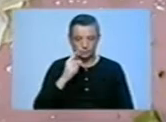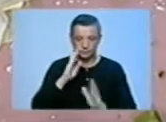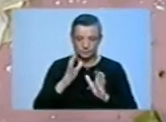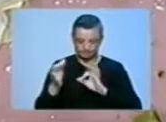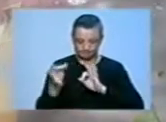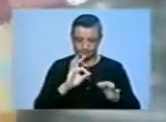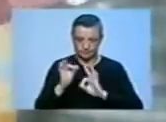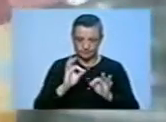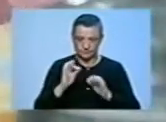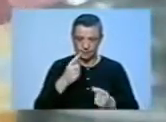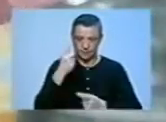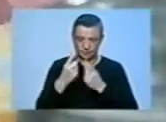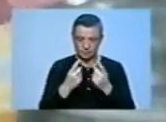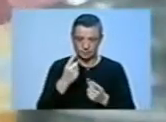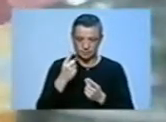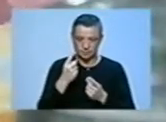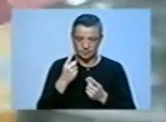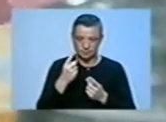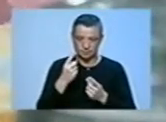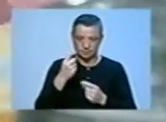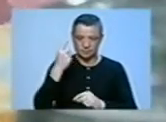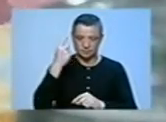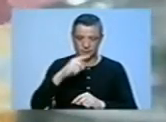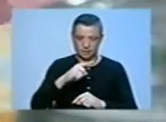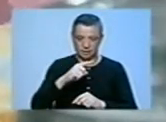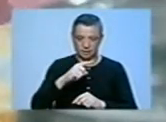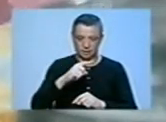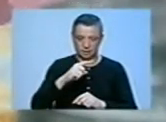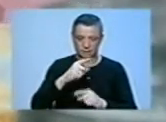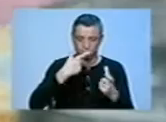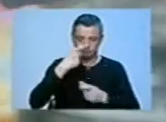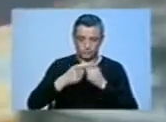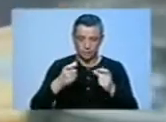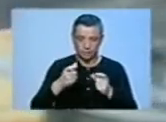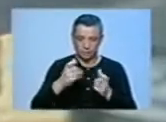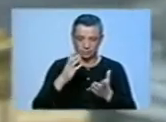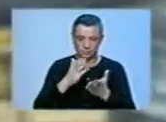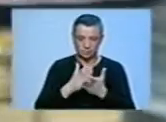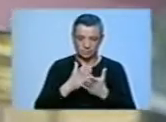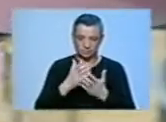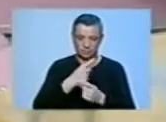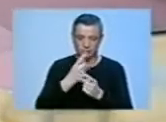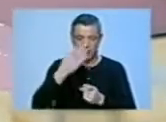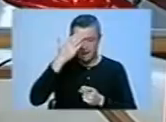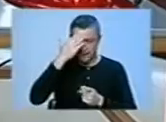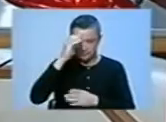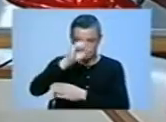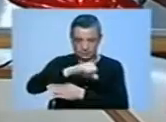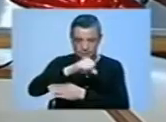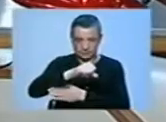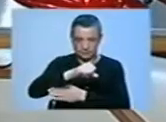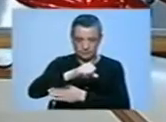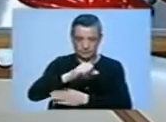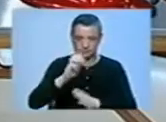itália quer dizer que a bp oeste que vamos ter muitos clientes vocês não saibam por lá eu acho que sim